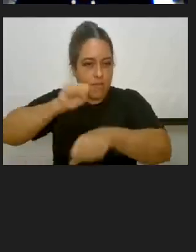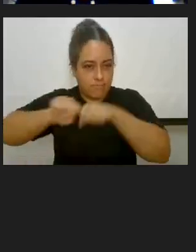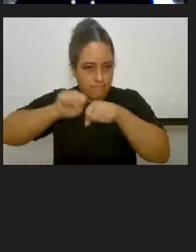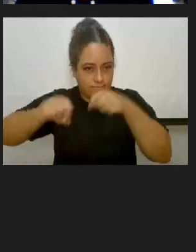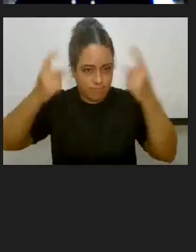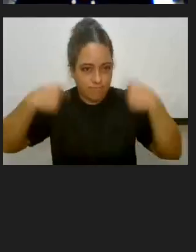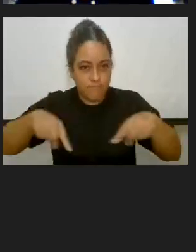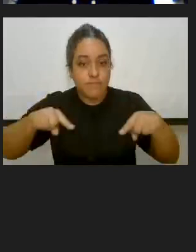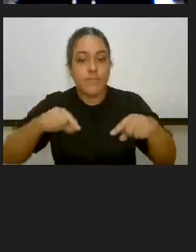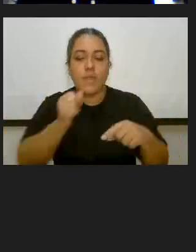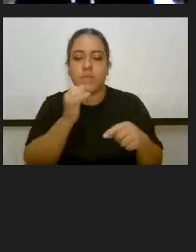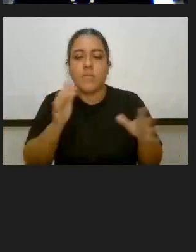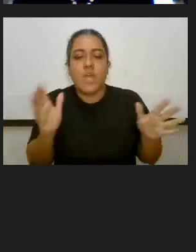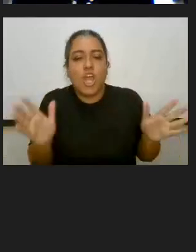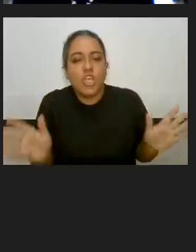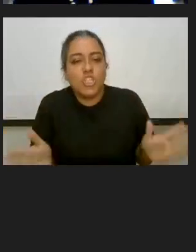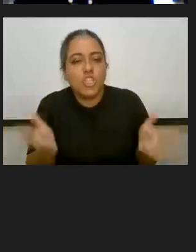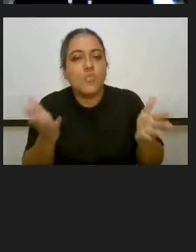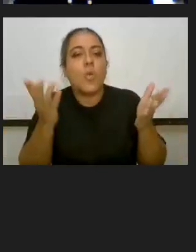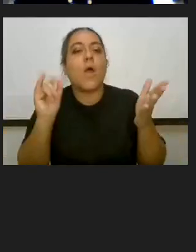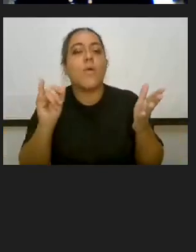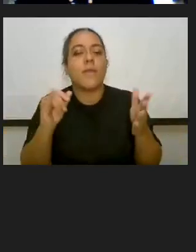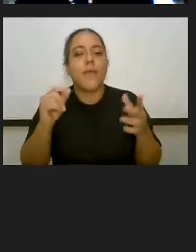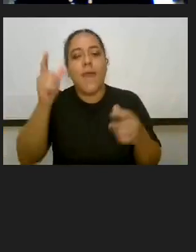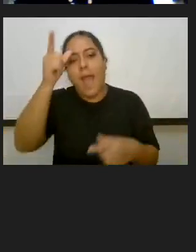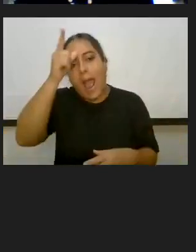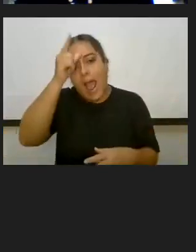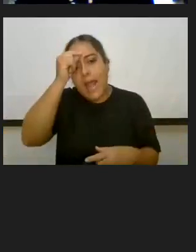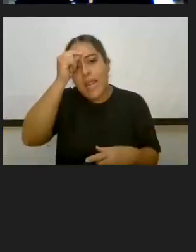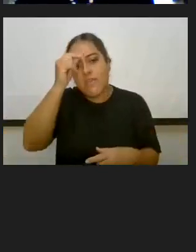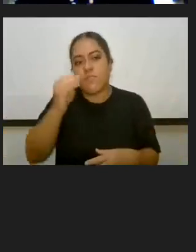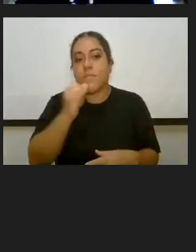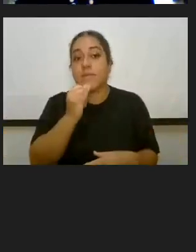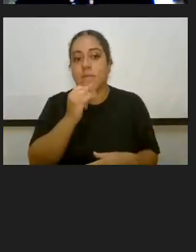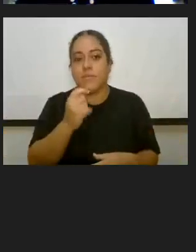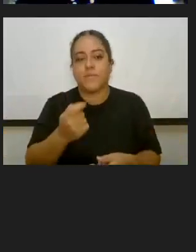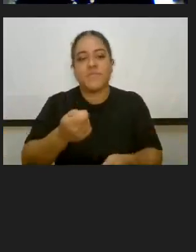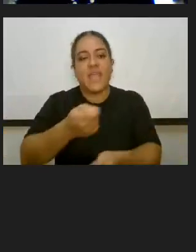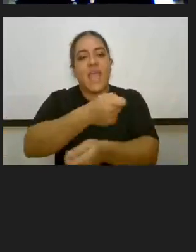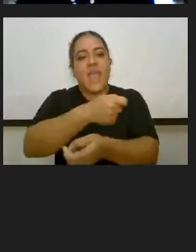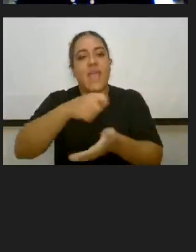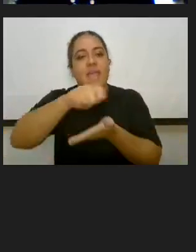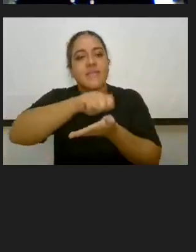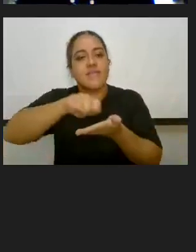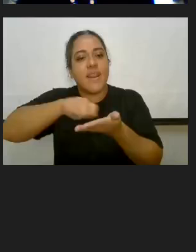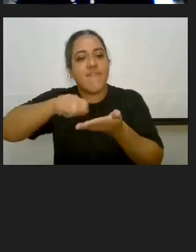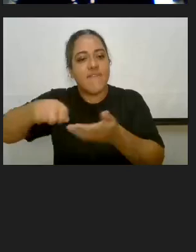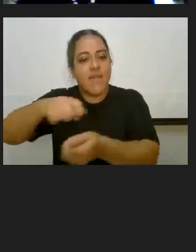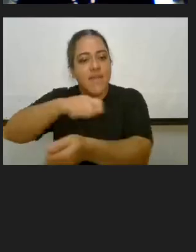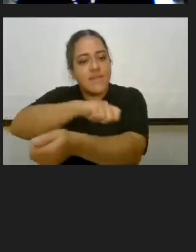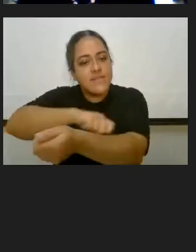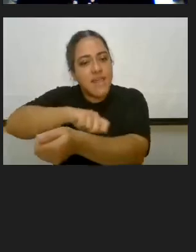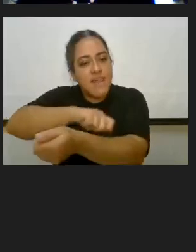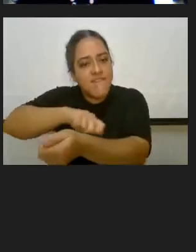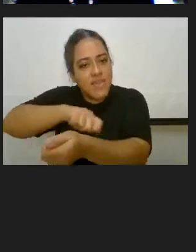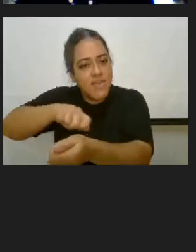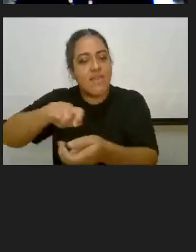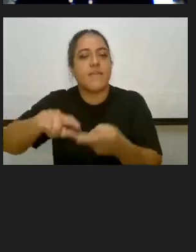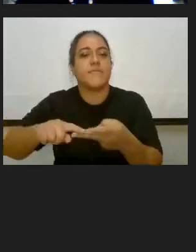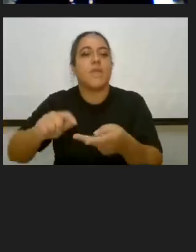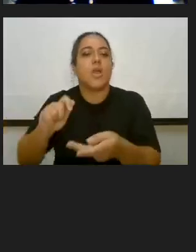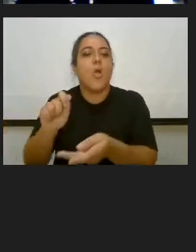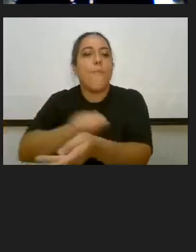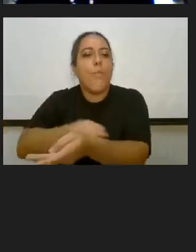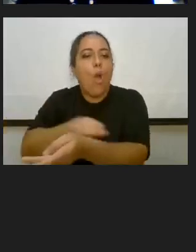para dar um alívio, é escrever na pele com a caneta, esfregar com a borracha, segurar cubo